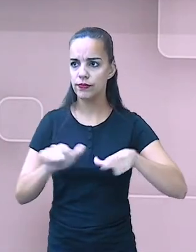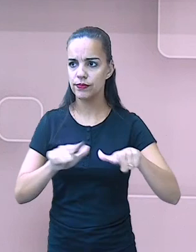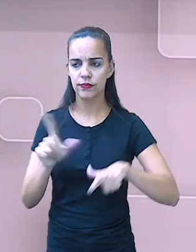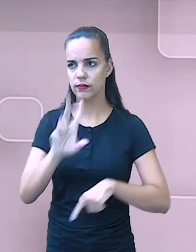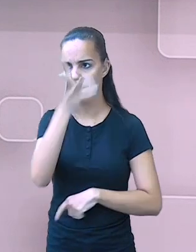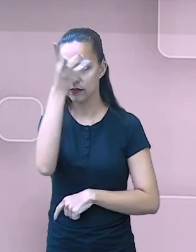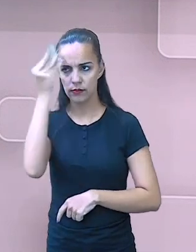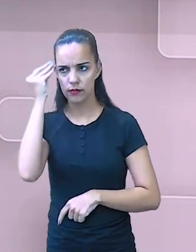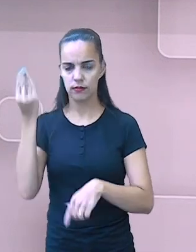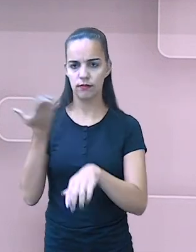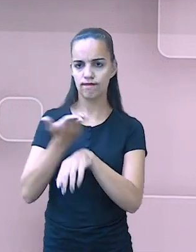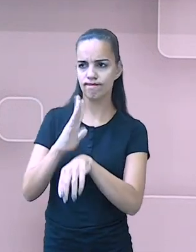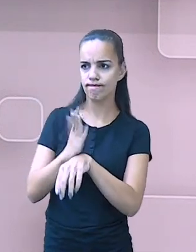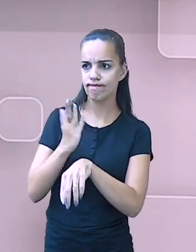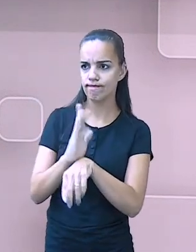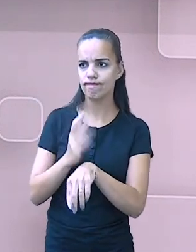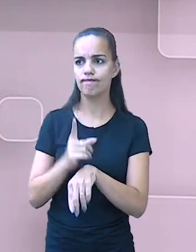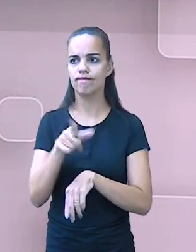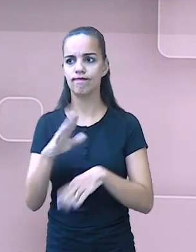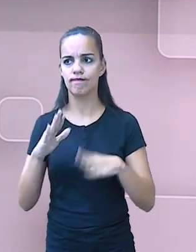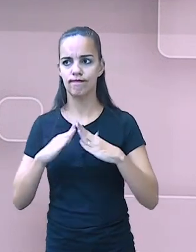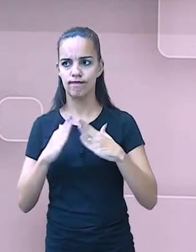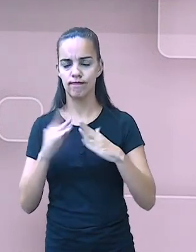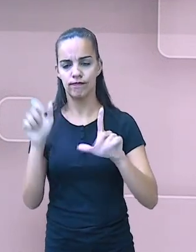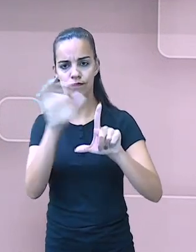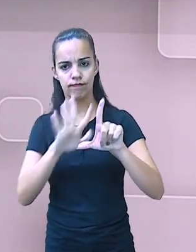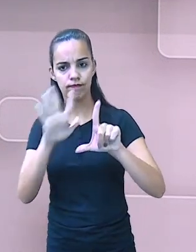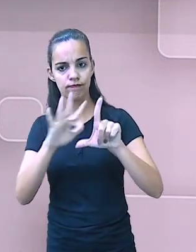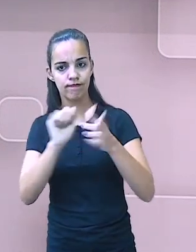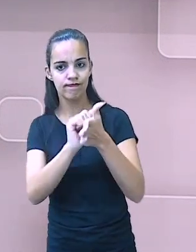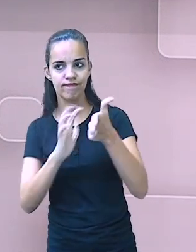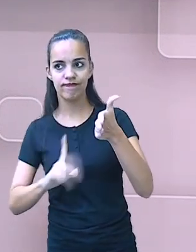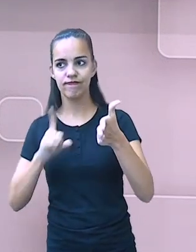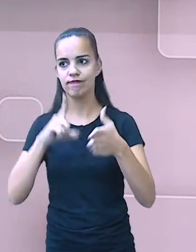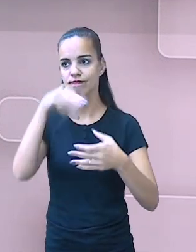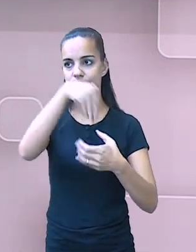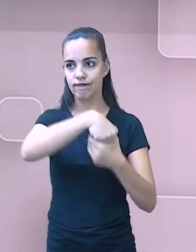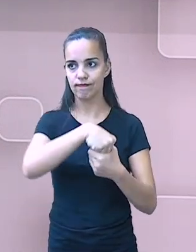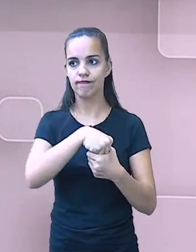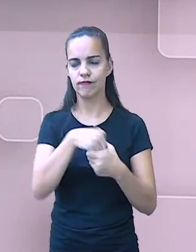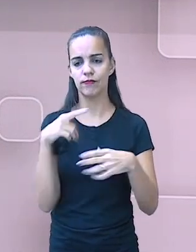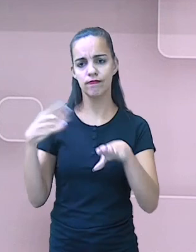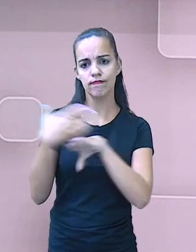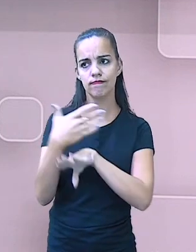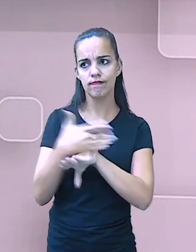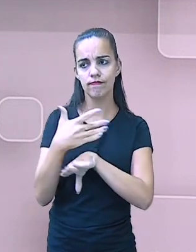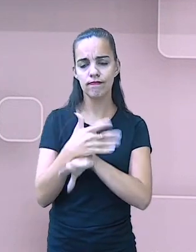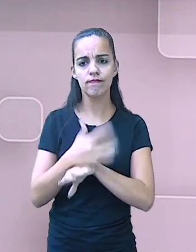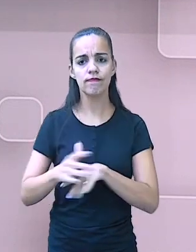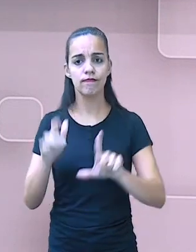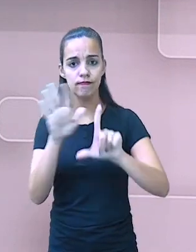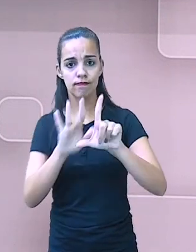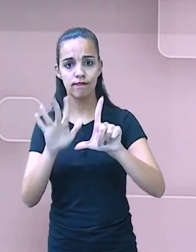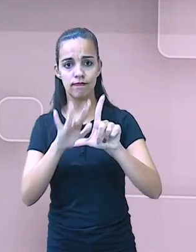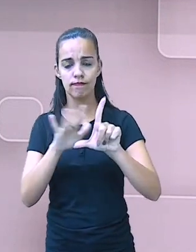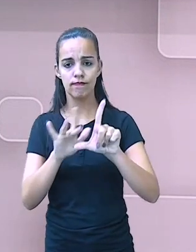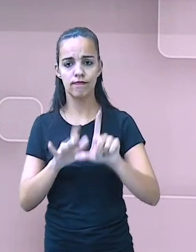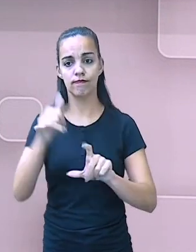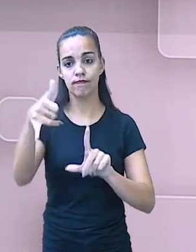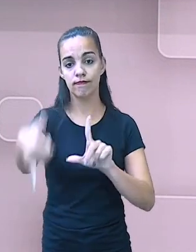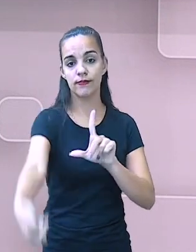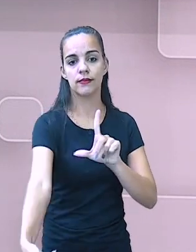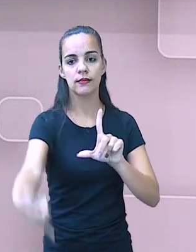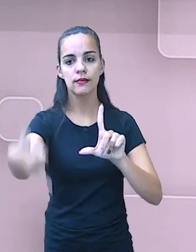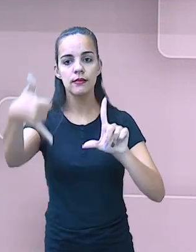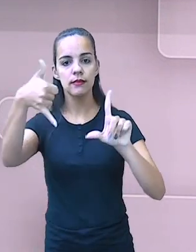de praticar as atividades que estão na plataforma. E para acessar a nossa plataforma SMED GV, aponte a câmera do